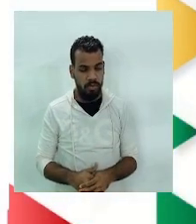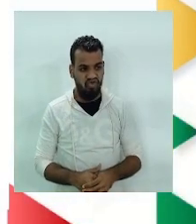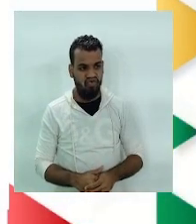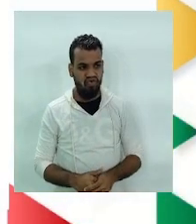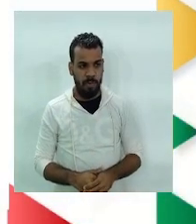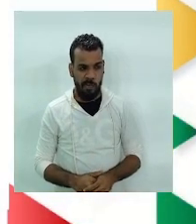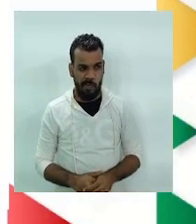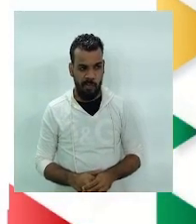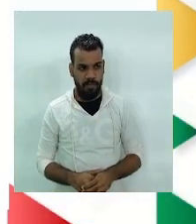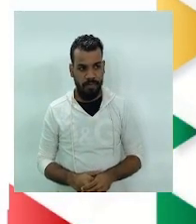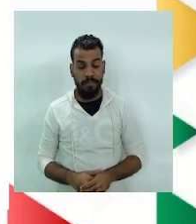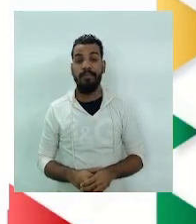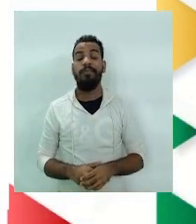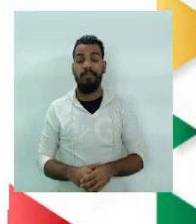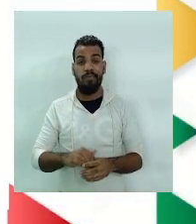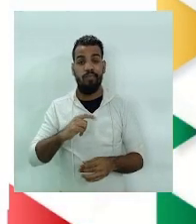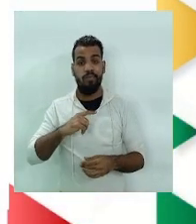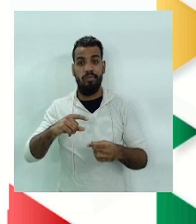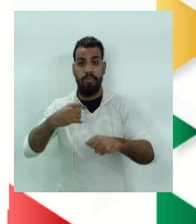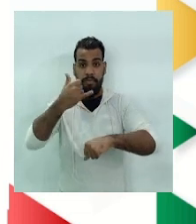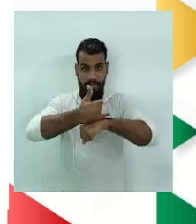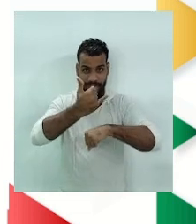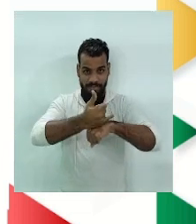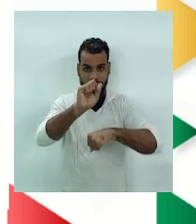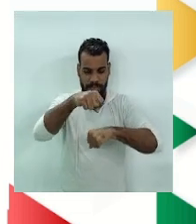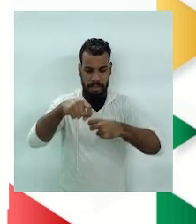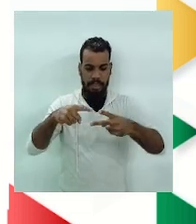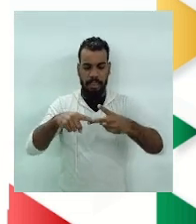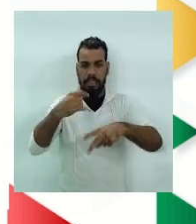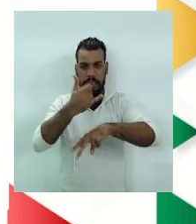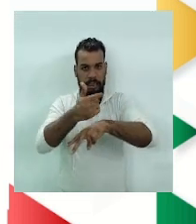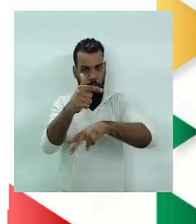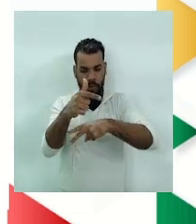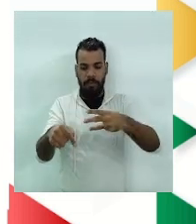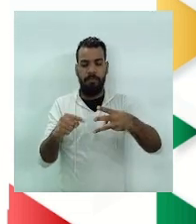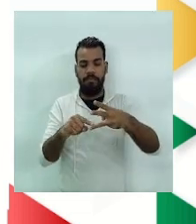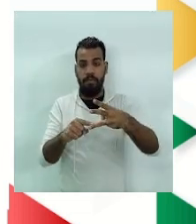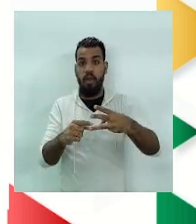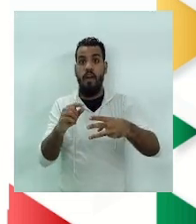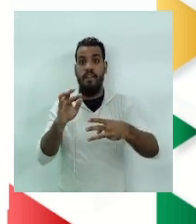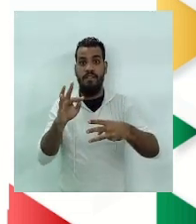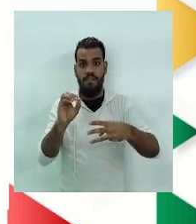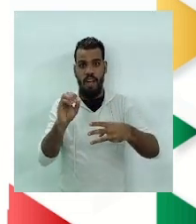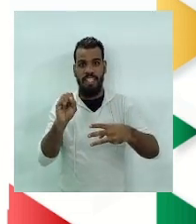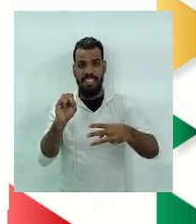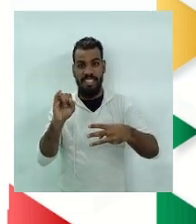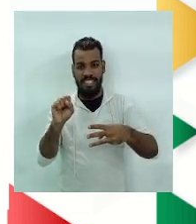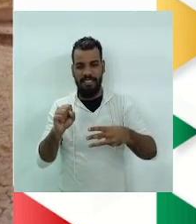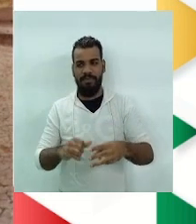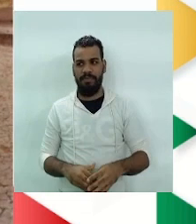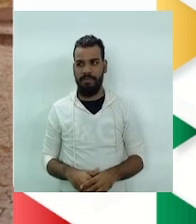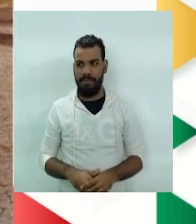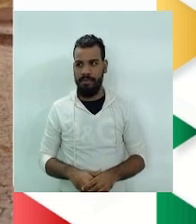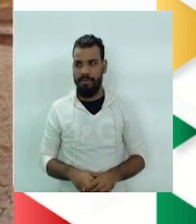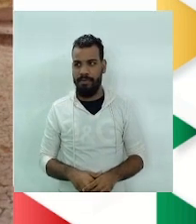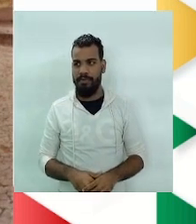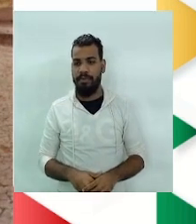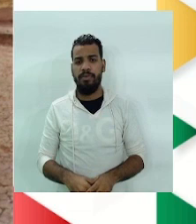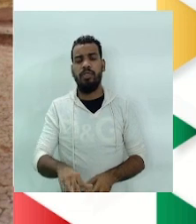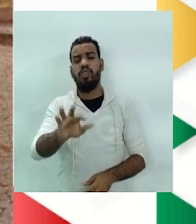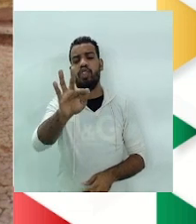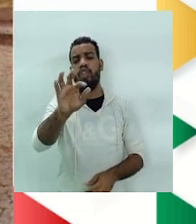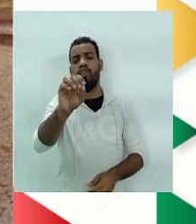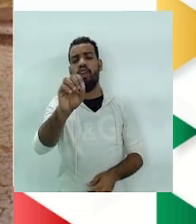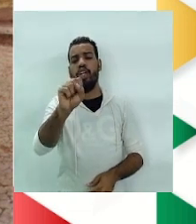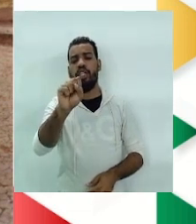têm os minerais que são metálicos, não metálicos e os fósseis. Particularmente, vamos agora, na próxima tela, observar o que são